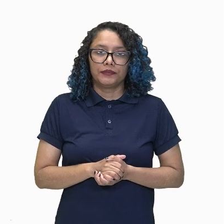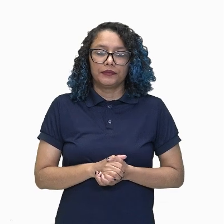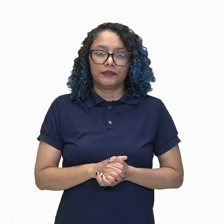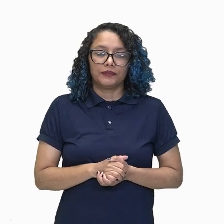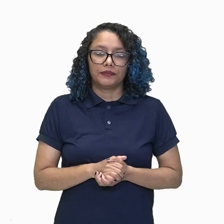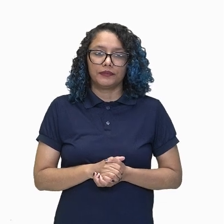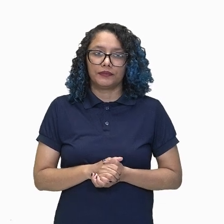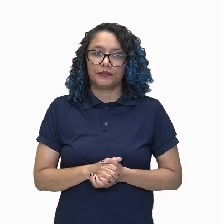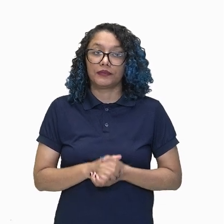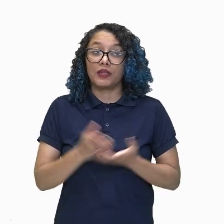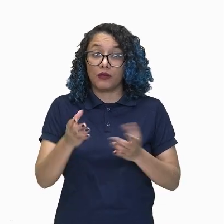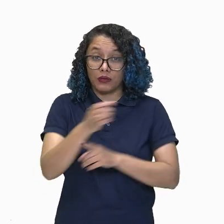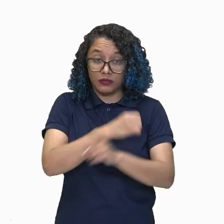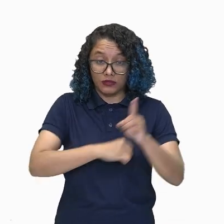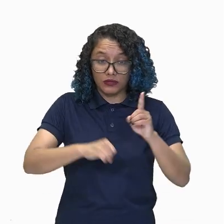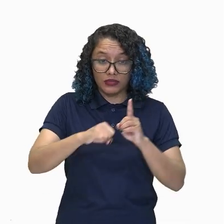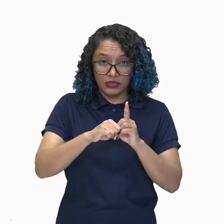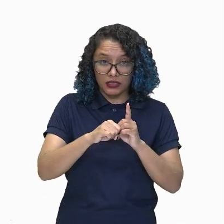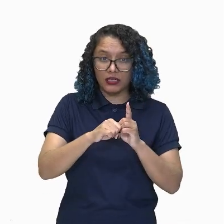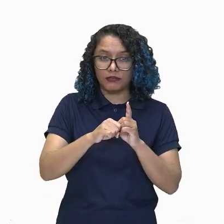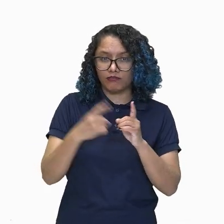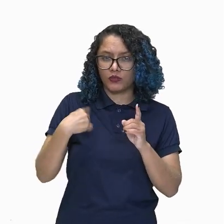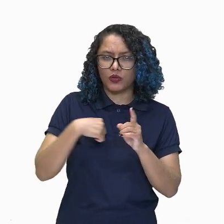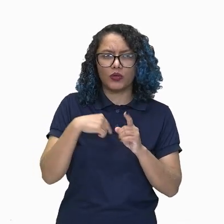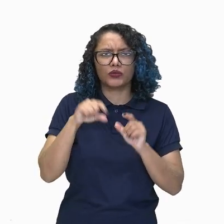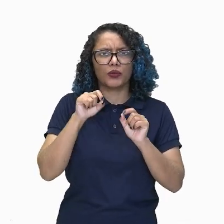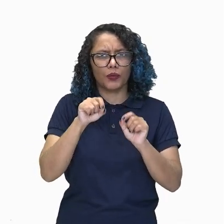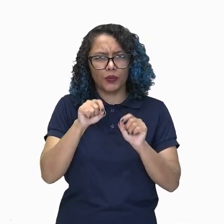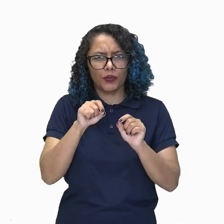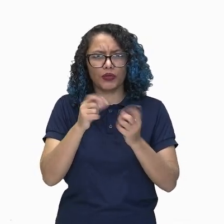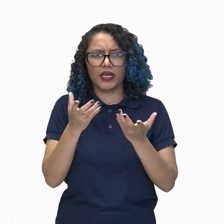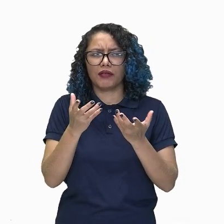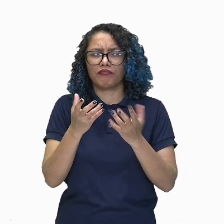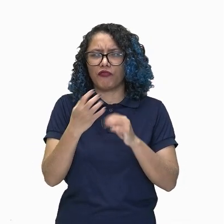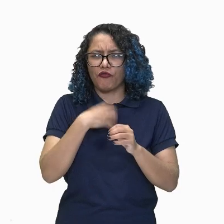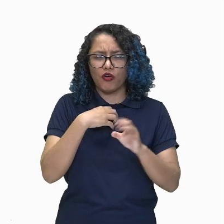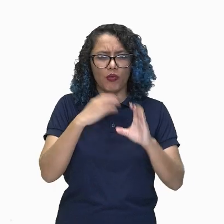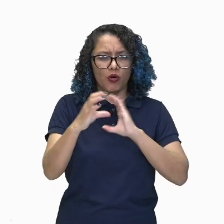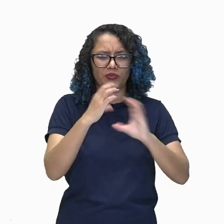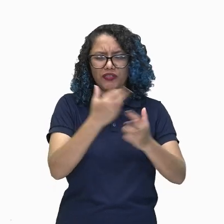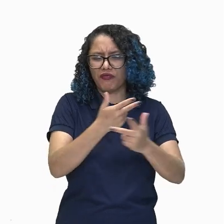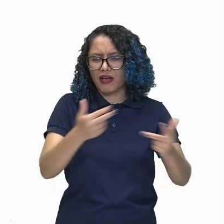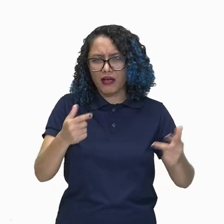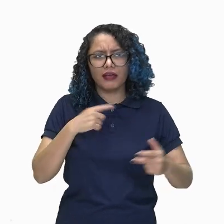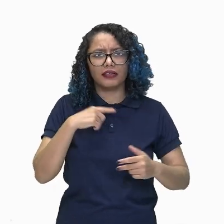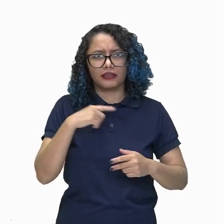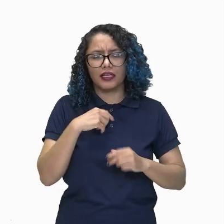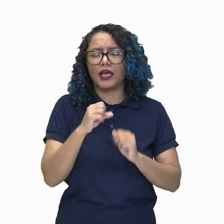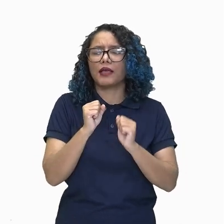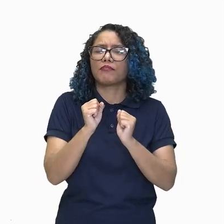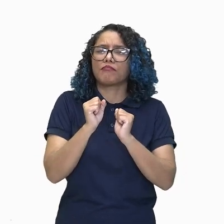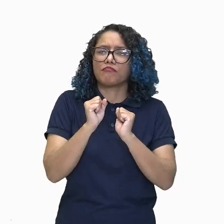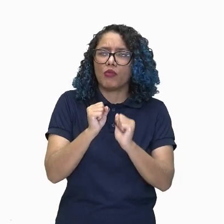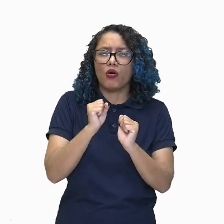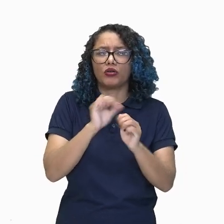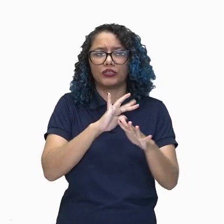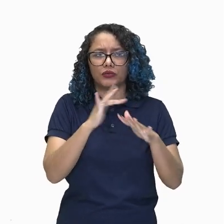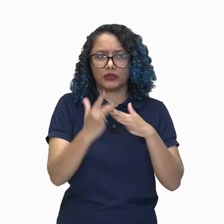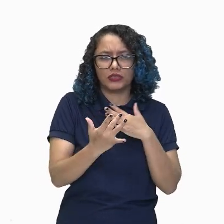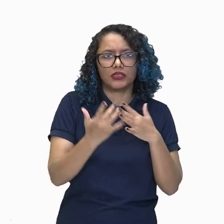nossa sociedade ela tem acesso aos meios de comunicação, seja pelas redes sociais, pelo